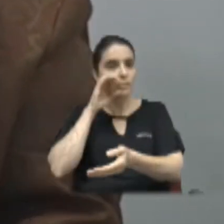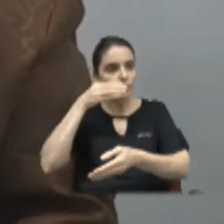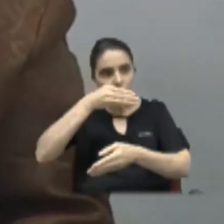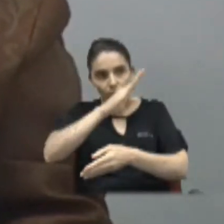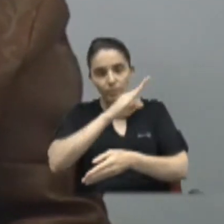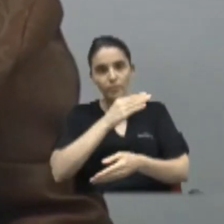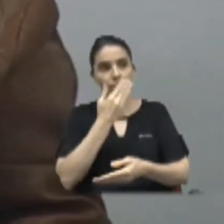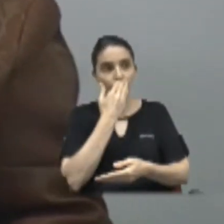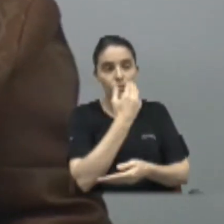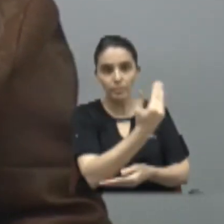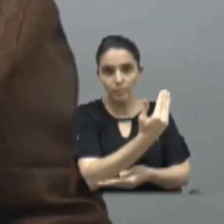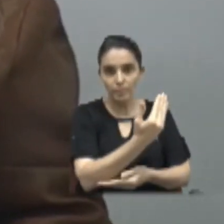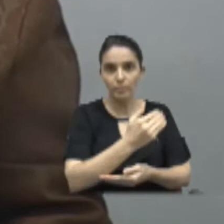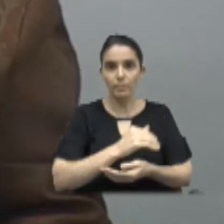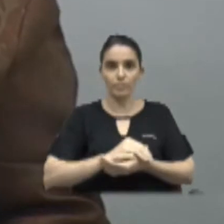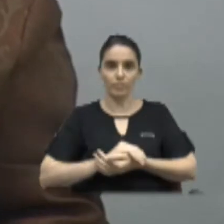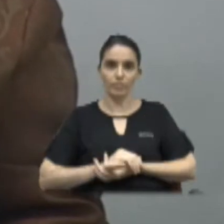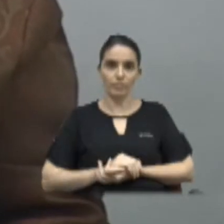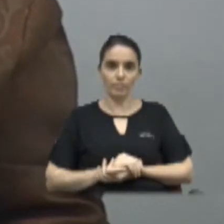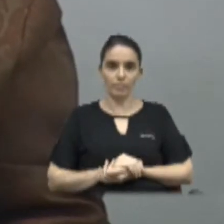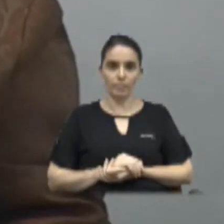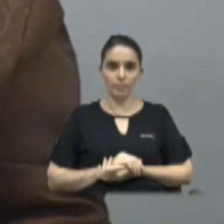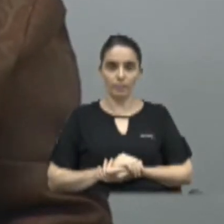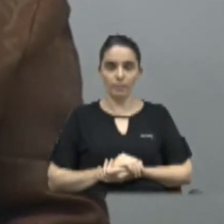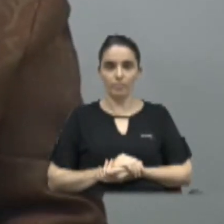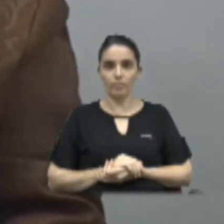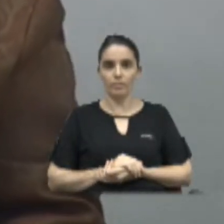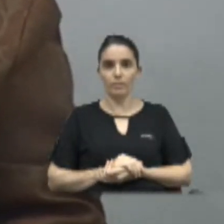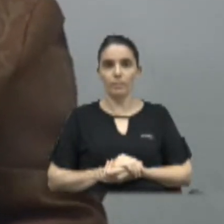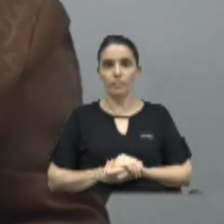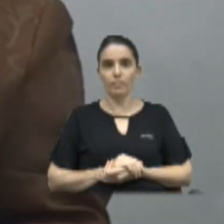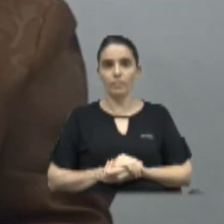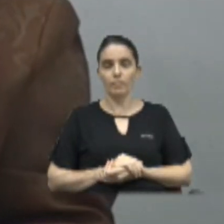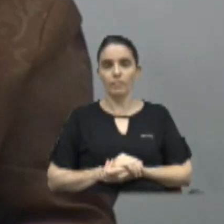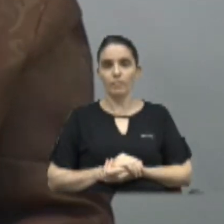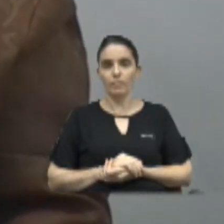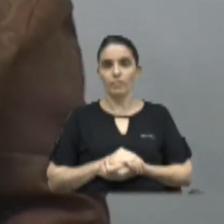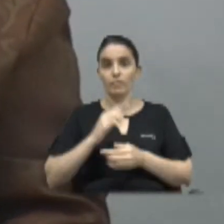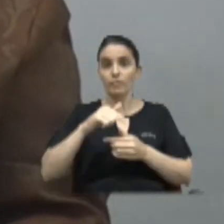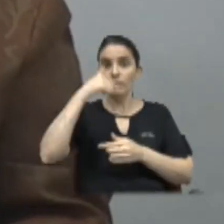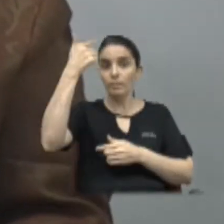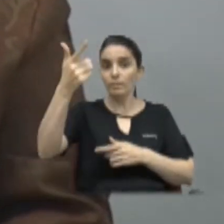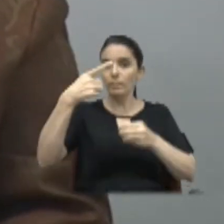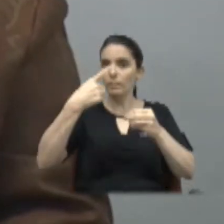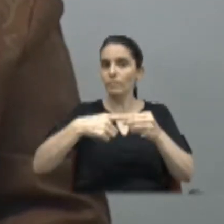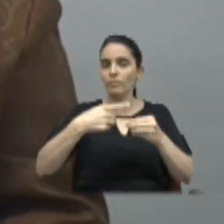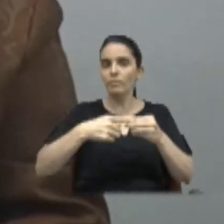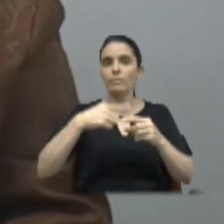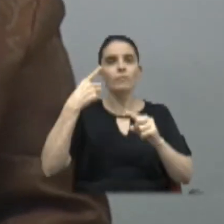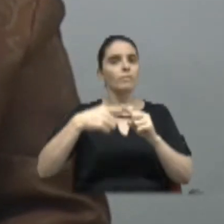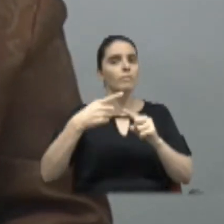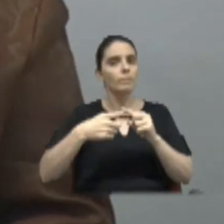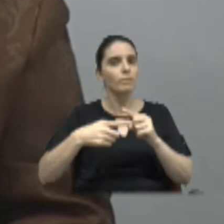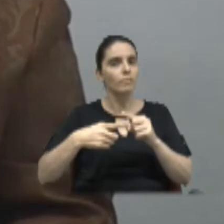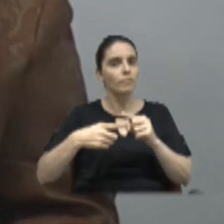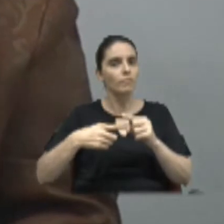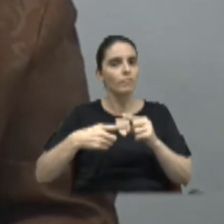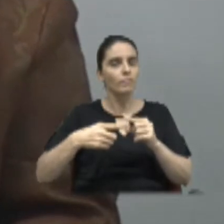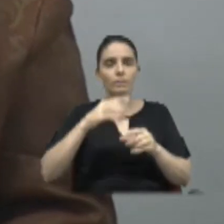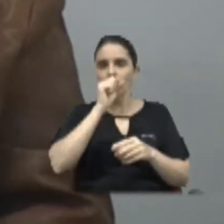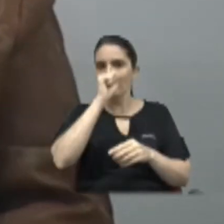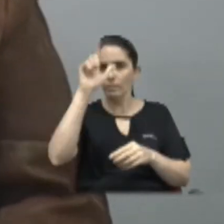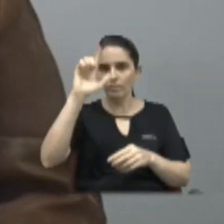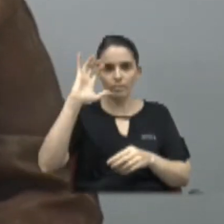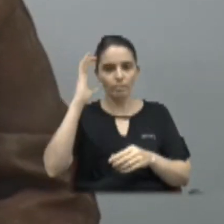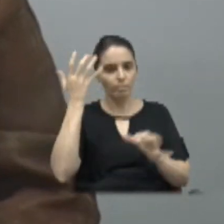tenho procurado as igrejas para me ajudar. Eu tenho levado para fora de Limeira, porque não está acontecendo nada